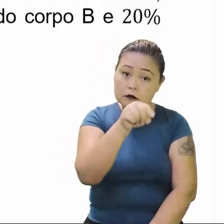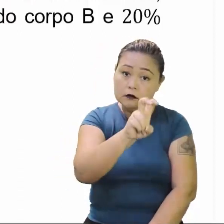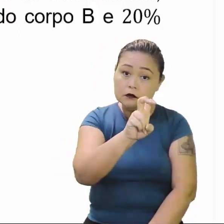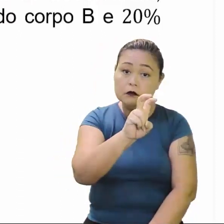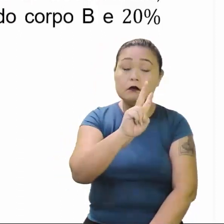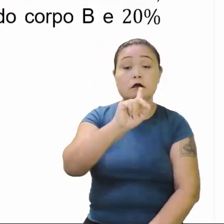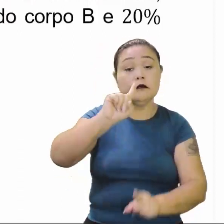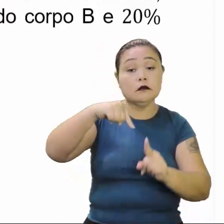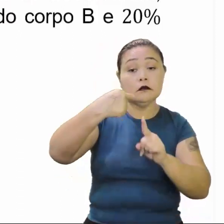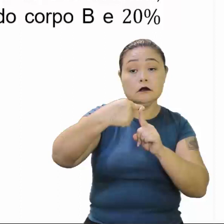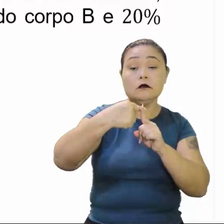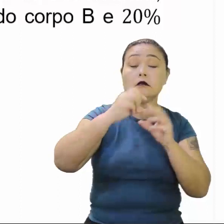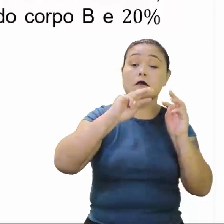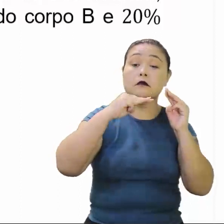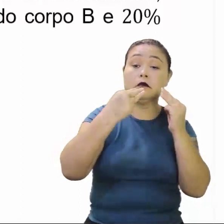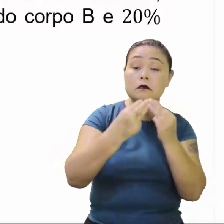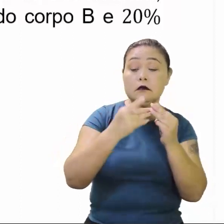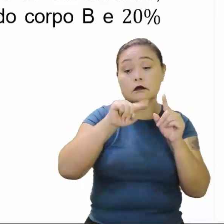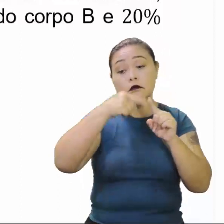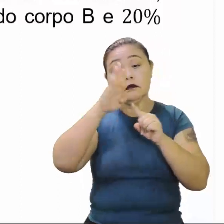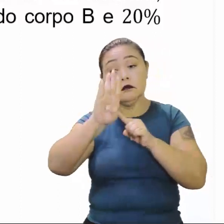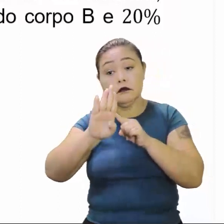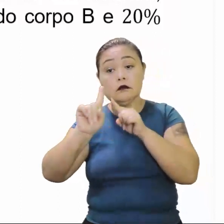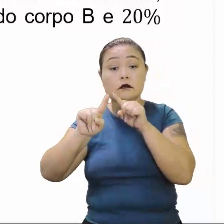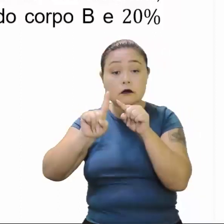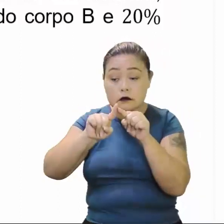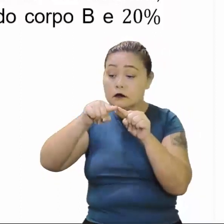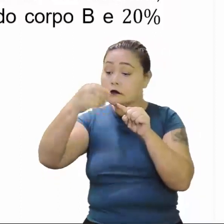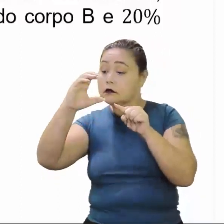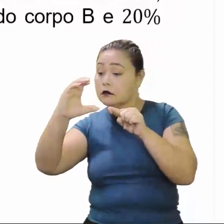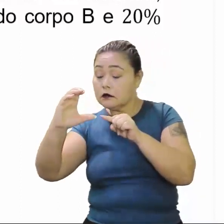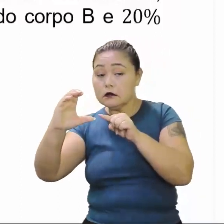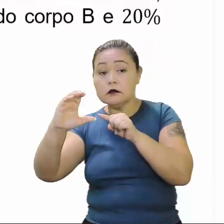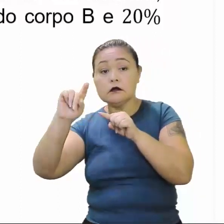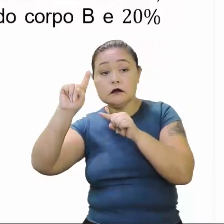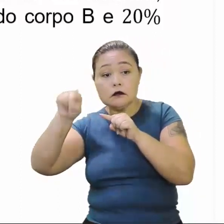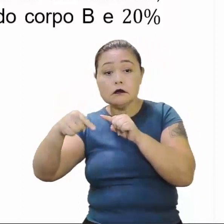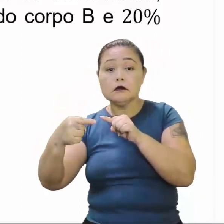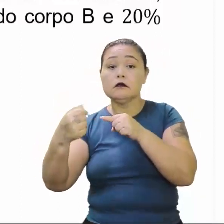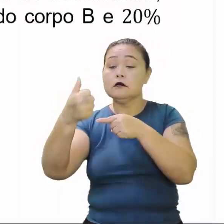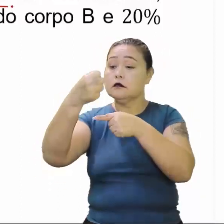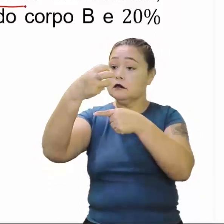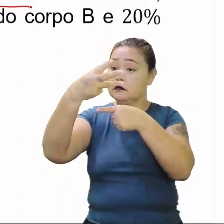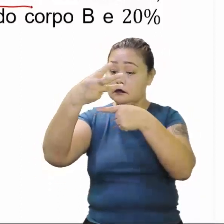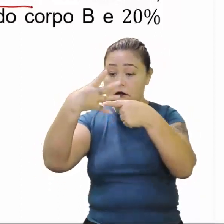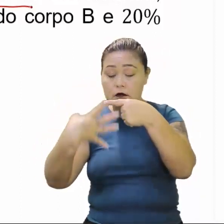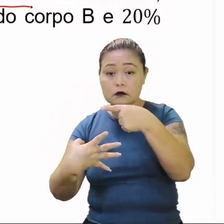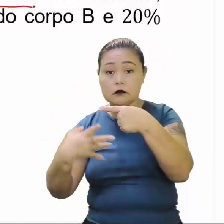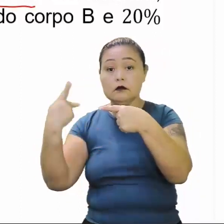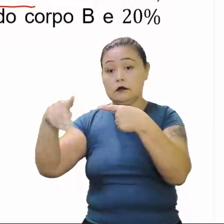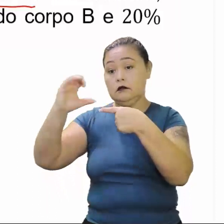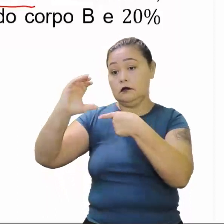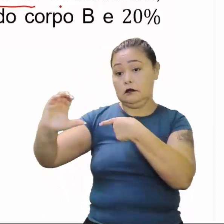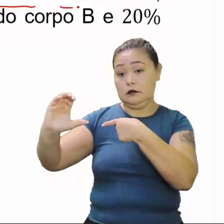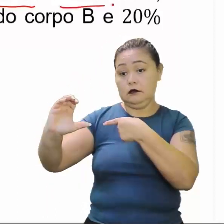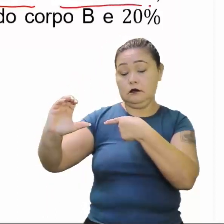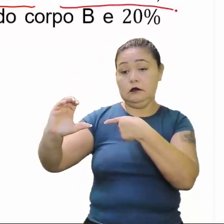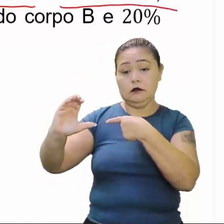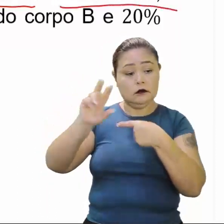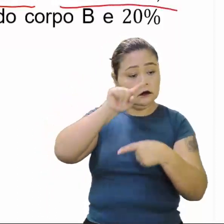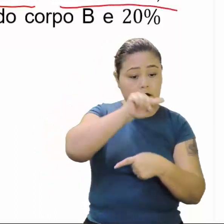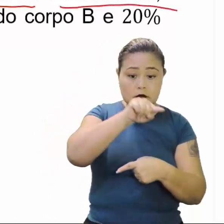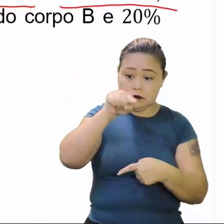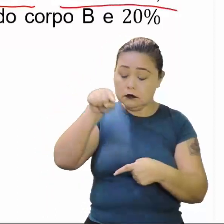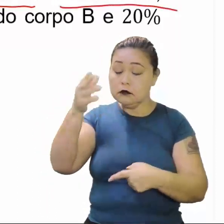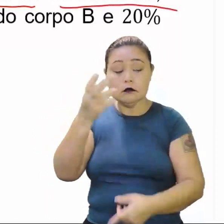do corpo B e esse, por sua vez, tinha 3/4 da massa do corpo C.